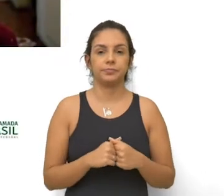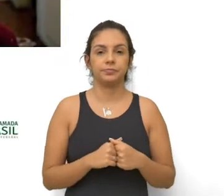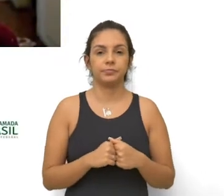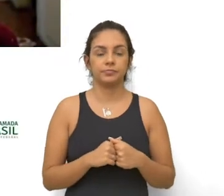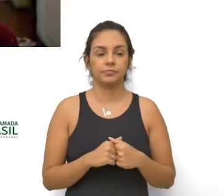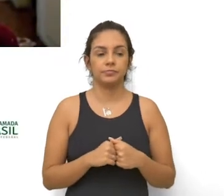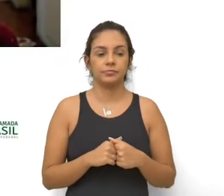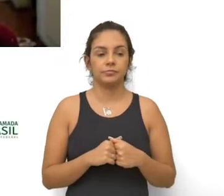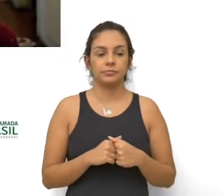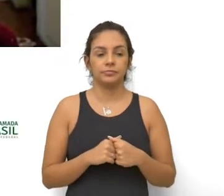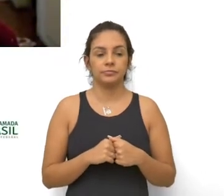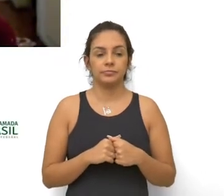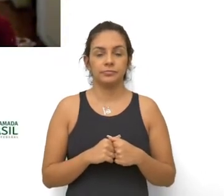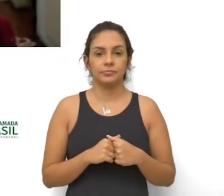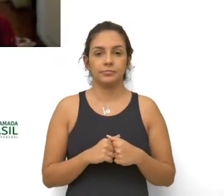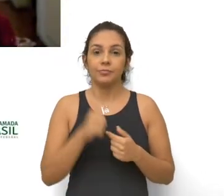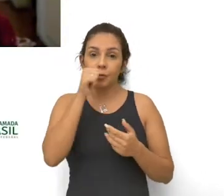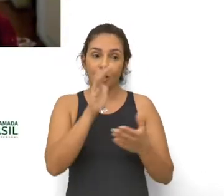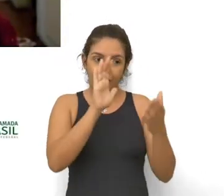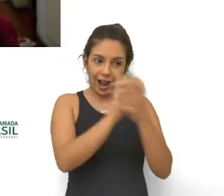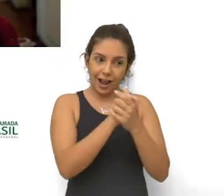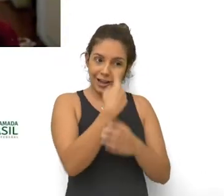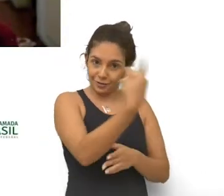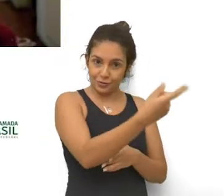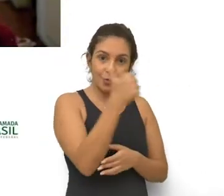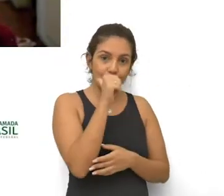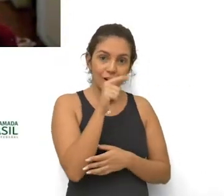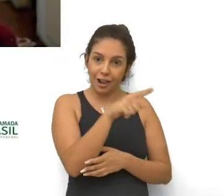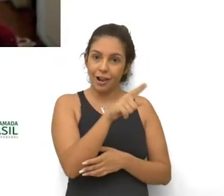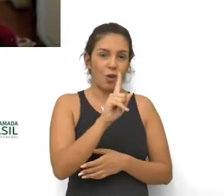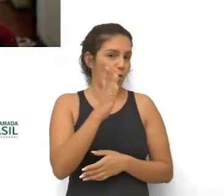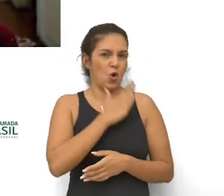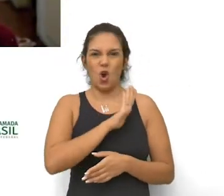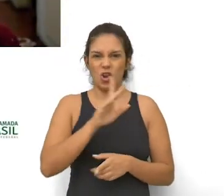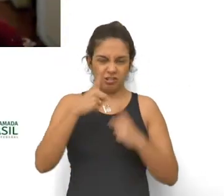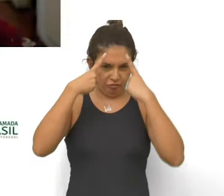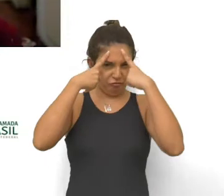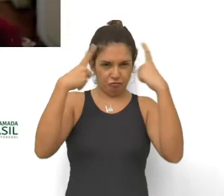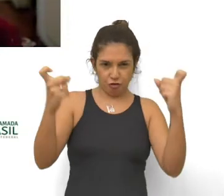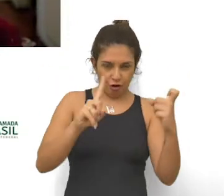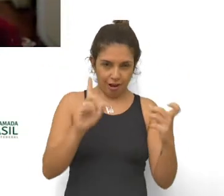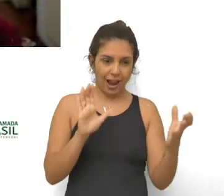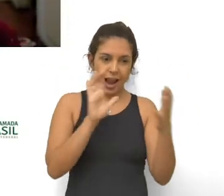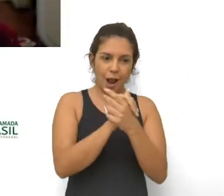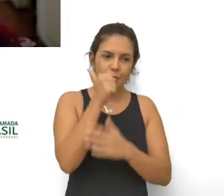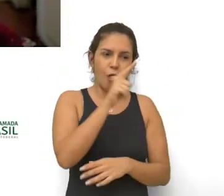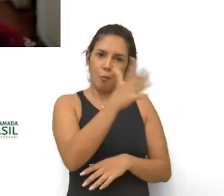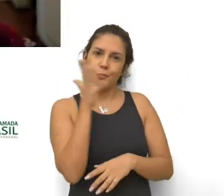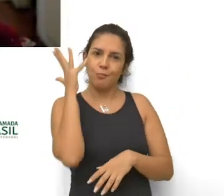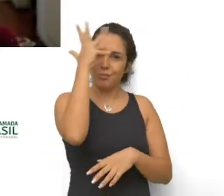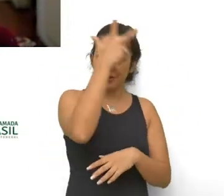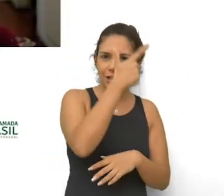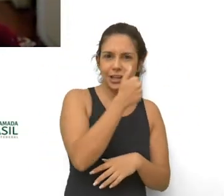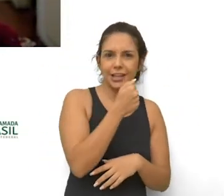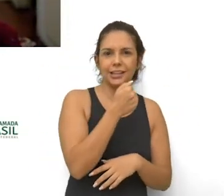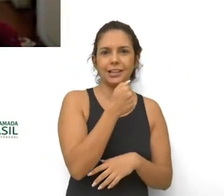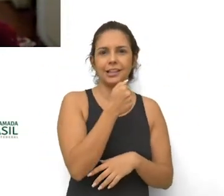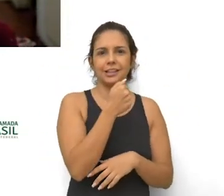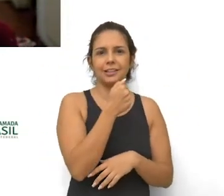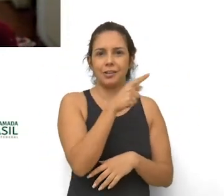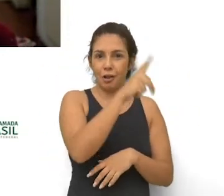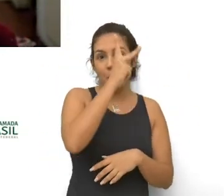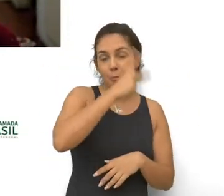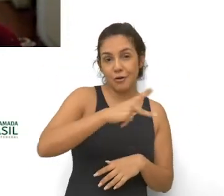E a Madalena, ao mesmo tempo, não gostava disso. Ele casou com essa moça bonita, cultivada, que era